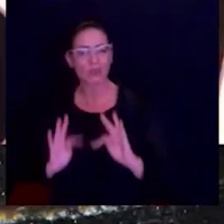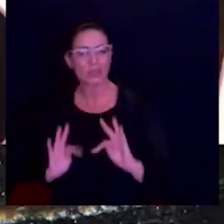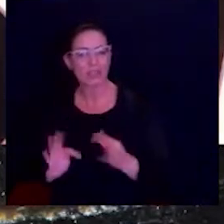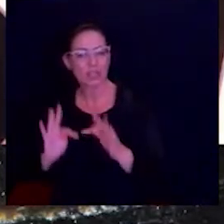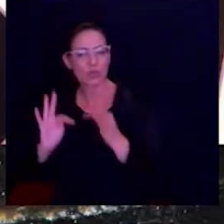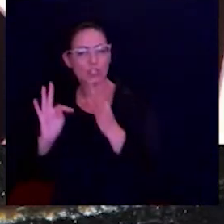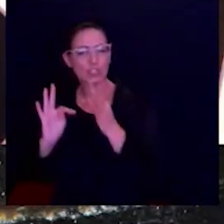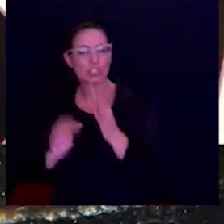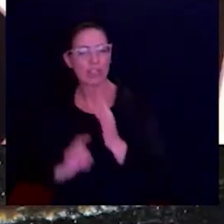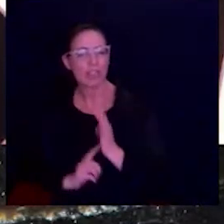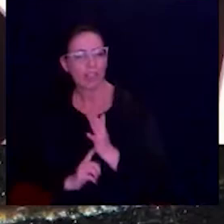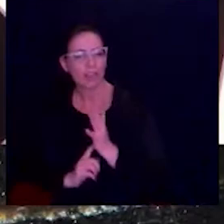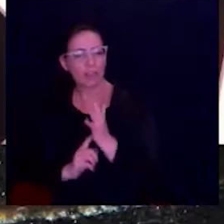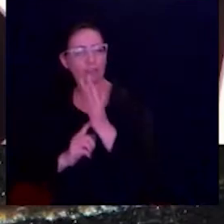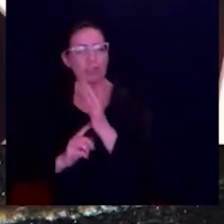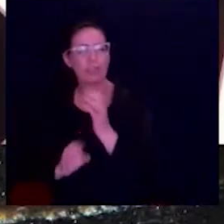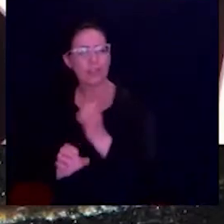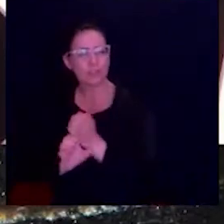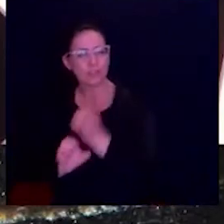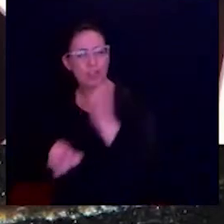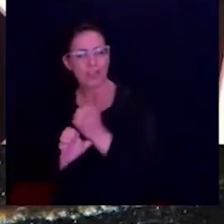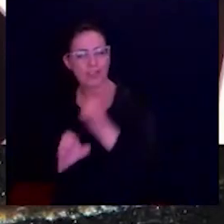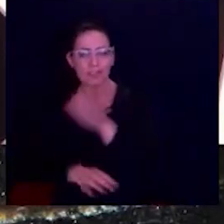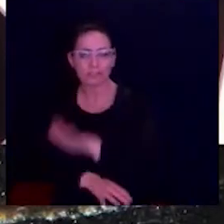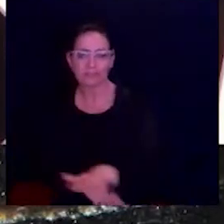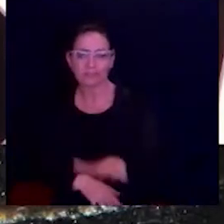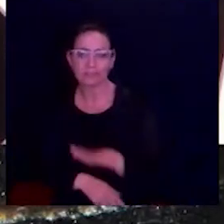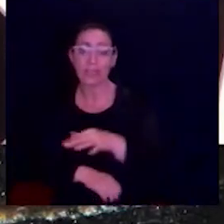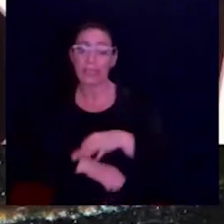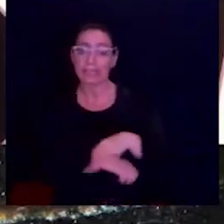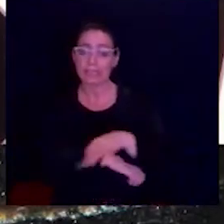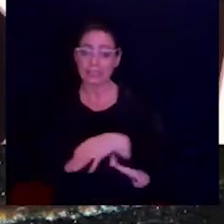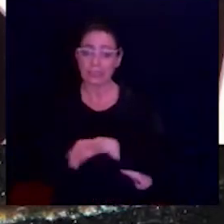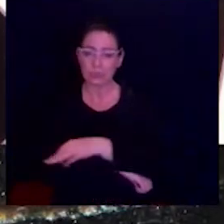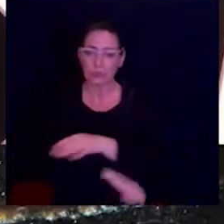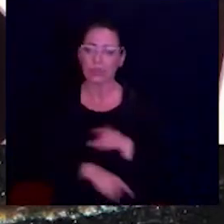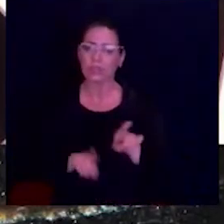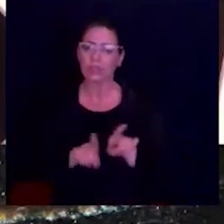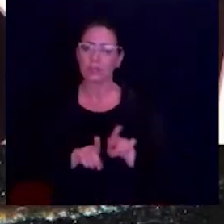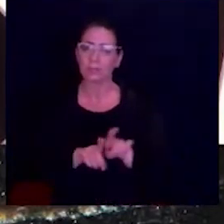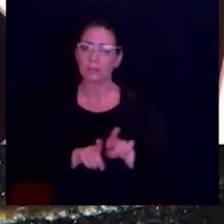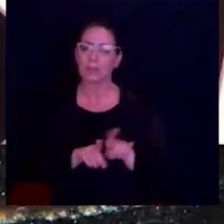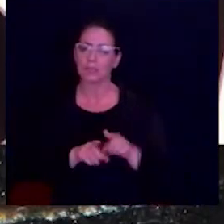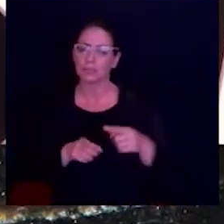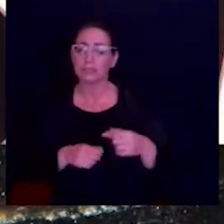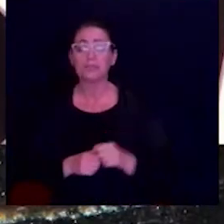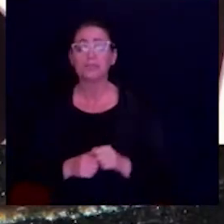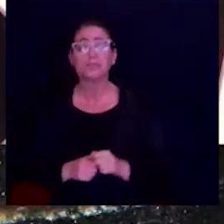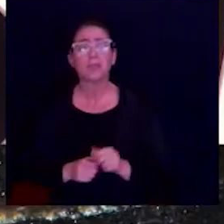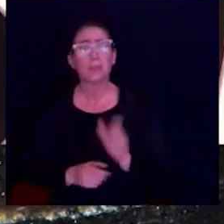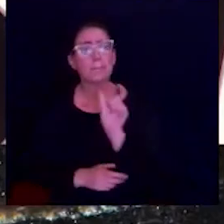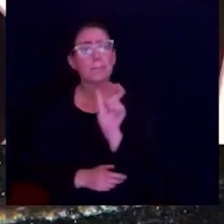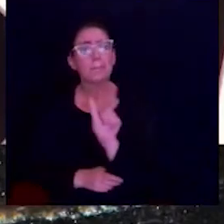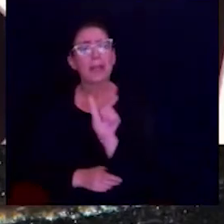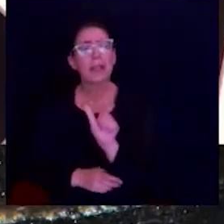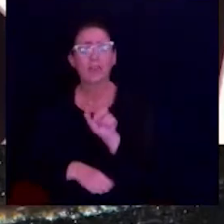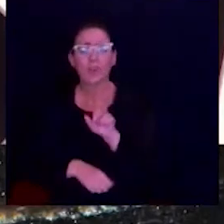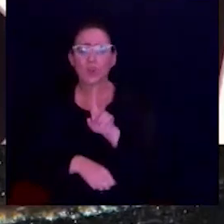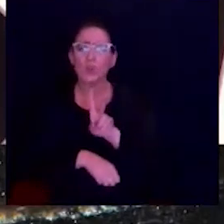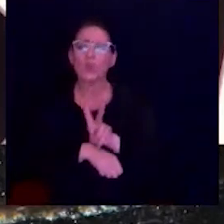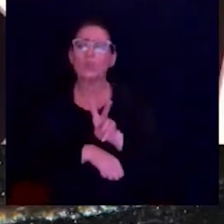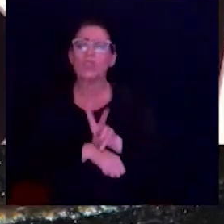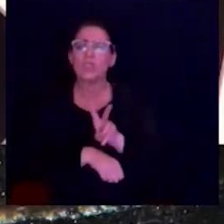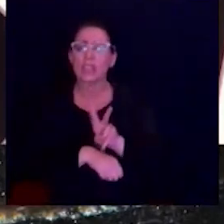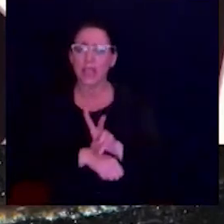tecnologia, das engenharias e também da arquitetura e urbanismo, talvez essa palavra cuidado, ela possa